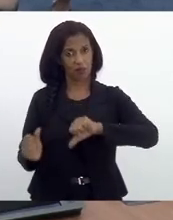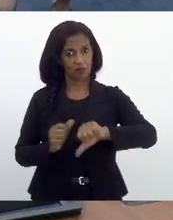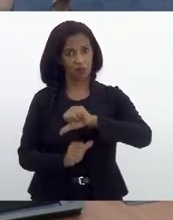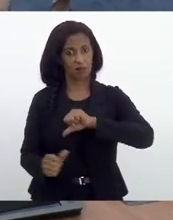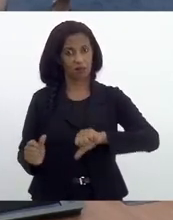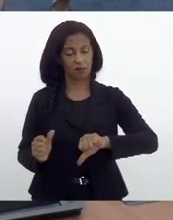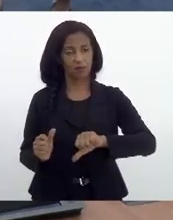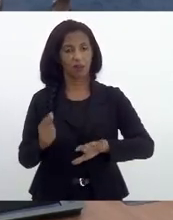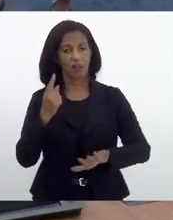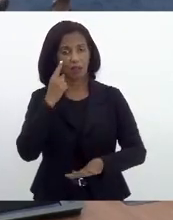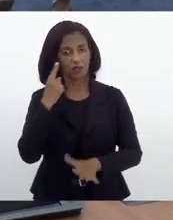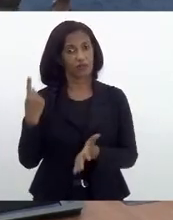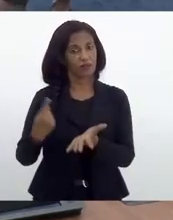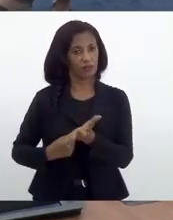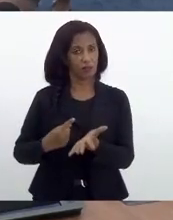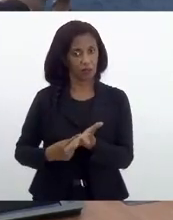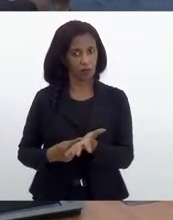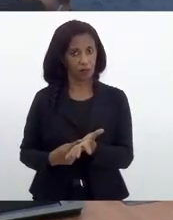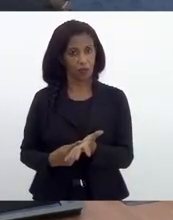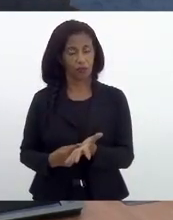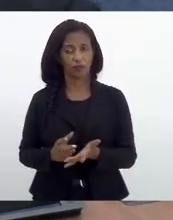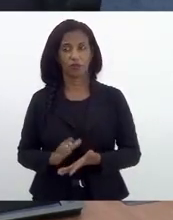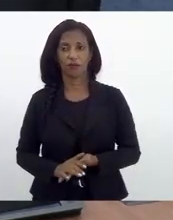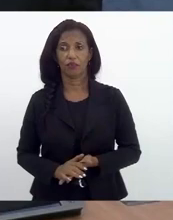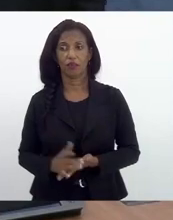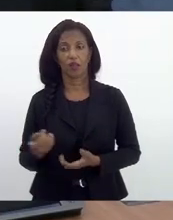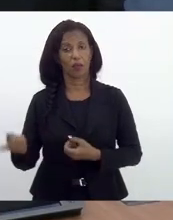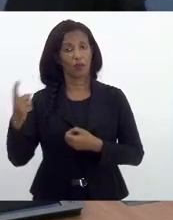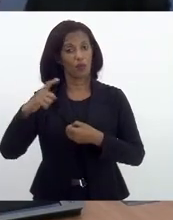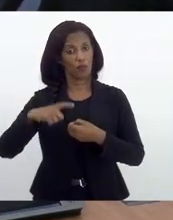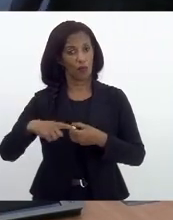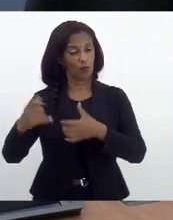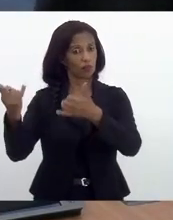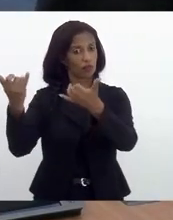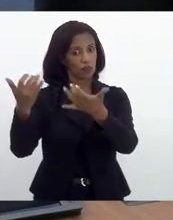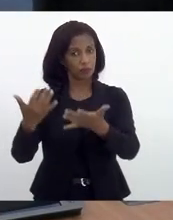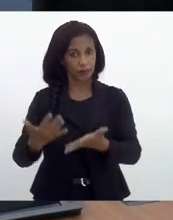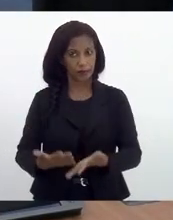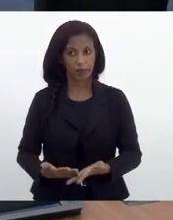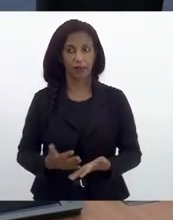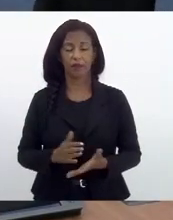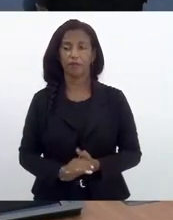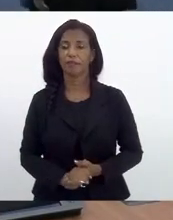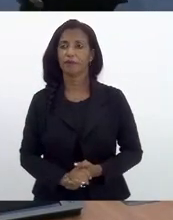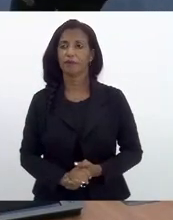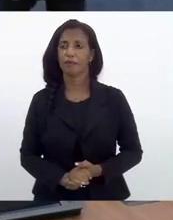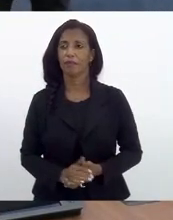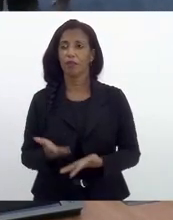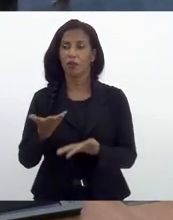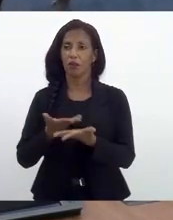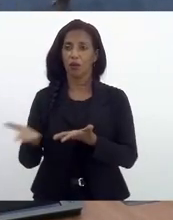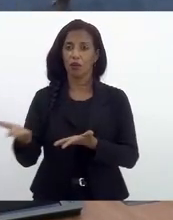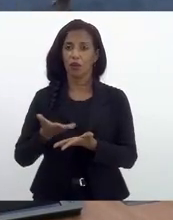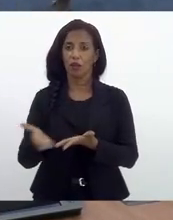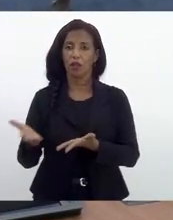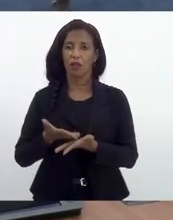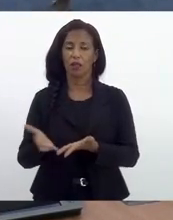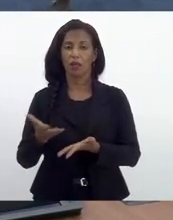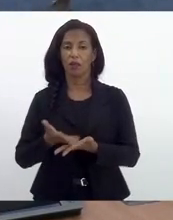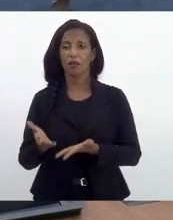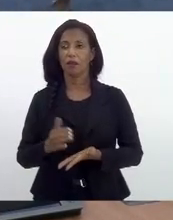estamos fazendo esse acordo então volto a dizer o encaminhamento é